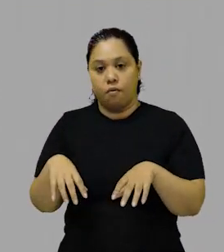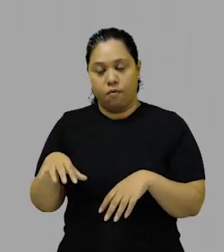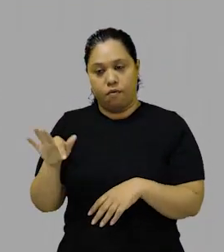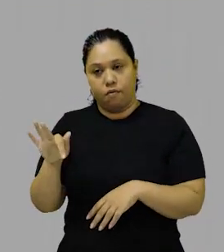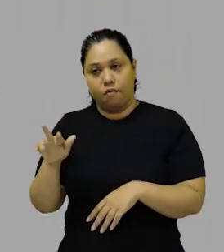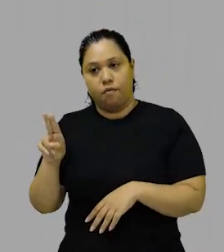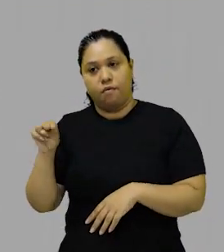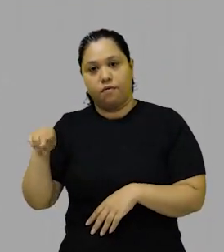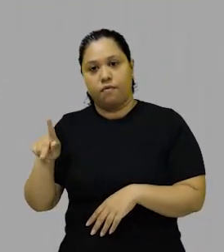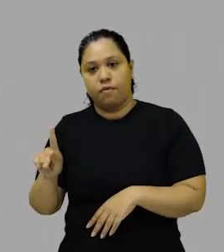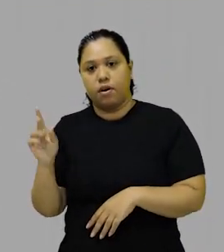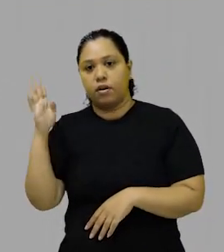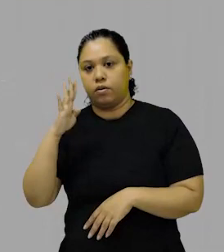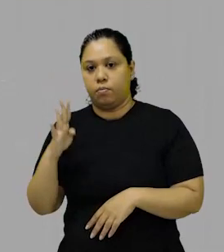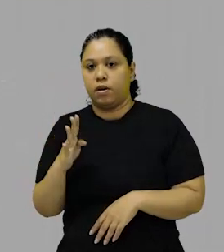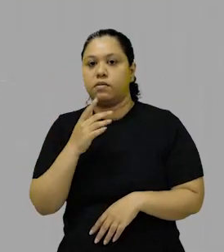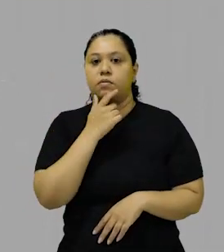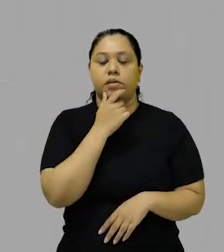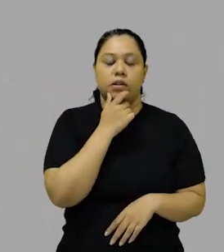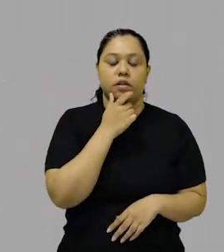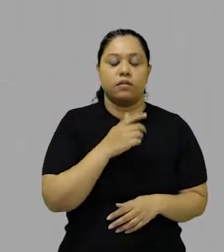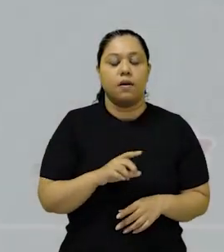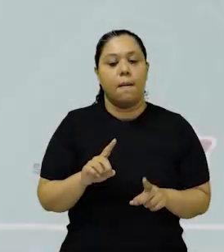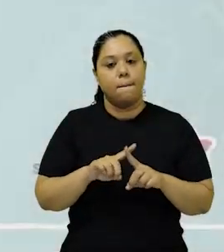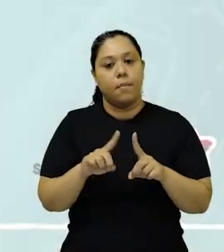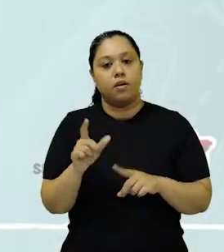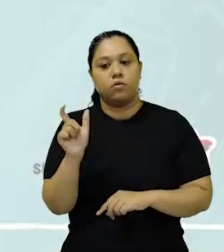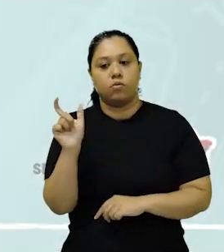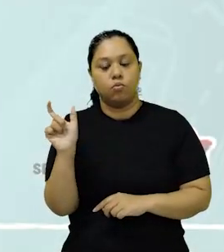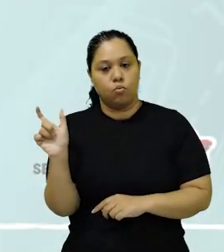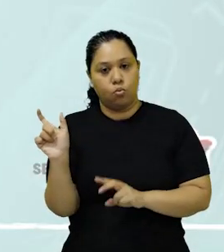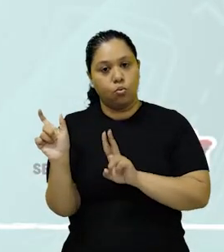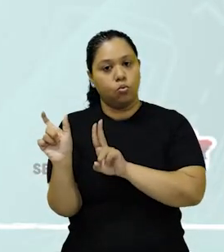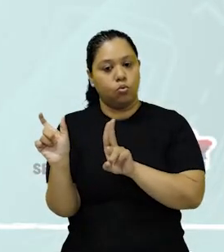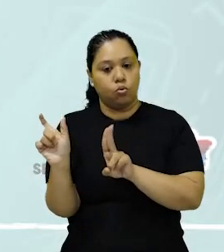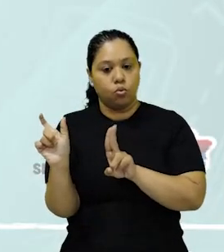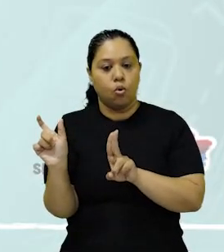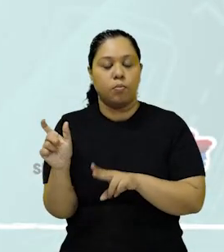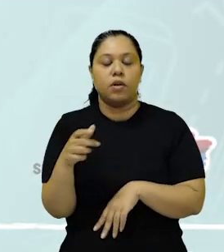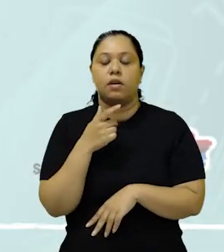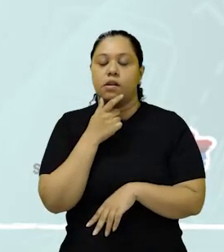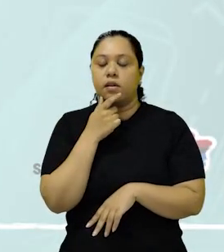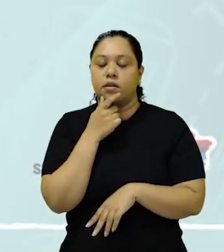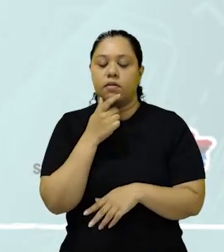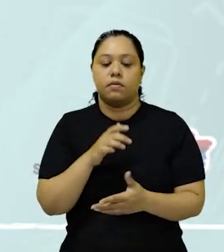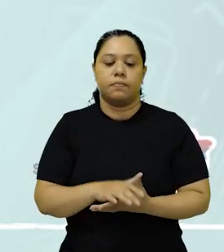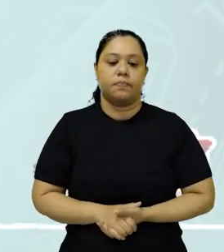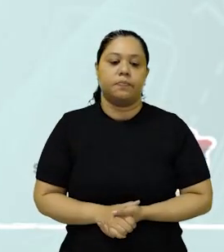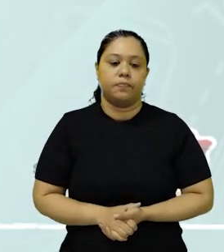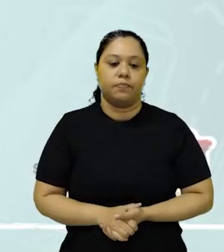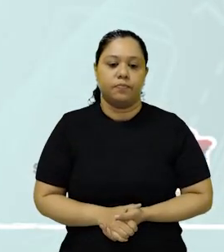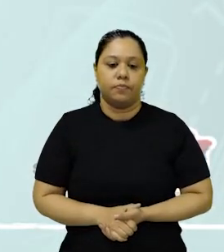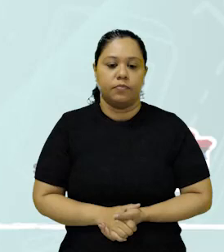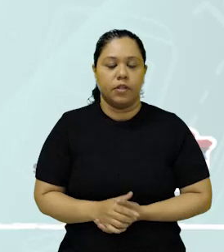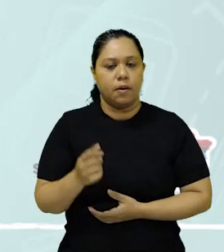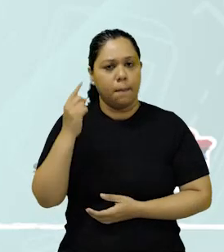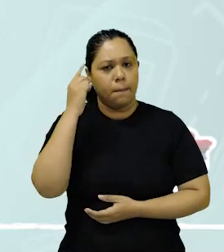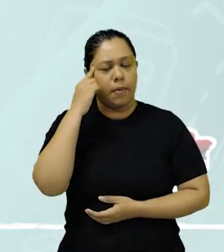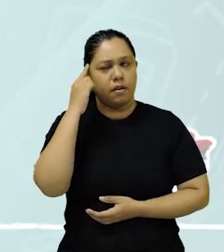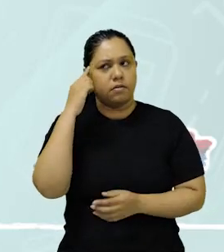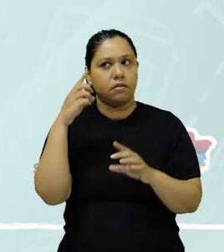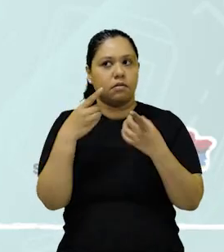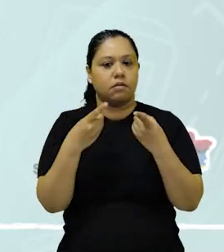Mas o gênero, a nomenclatura, o nome, permanece sendo em língua inglesa. Tá? Quando a gente pensa nas